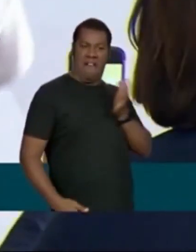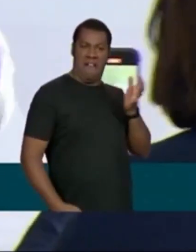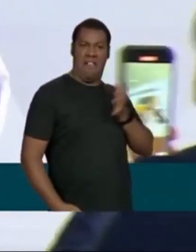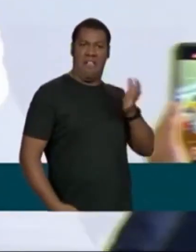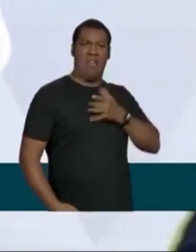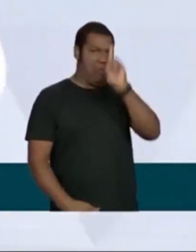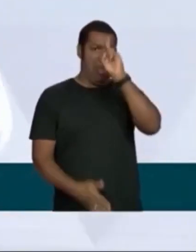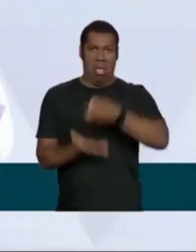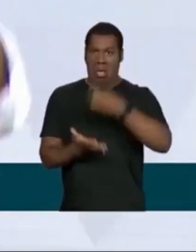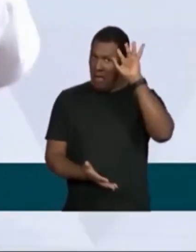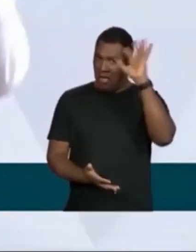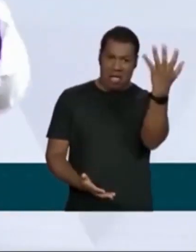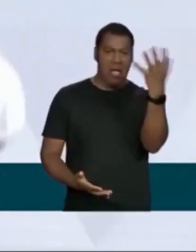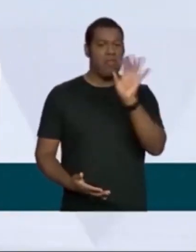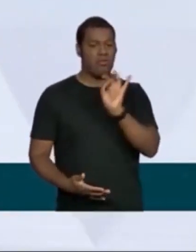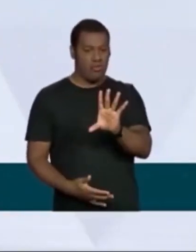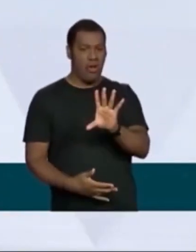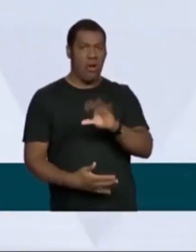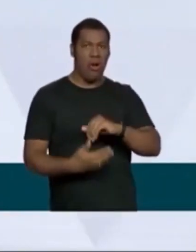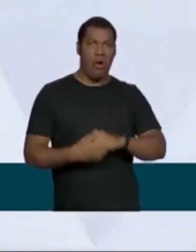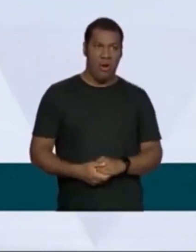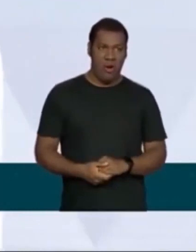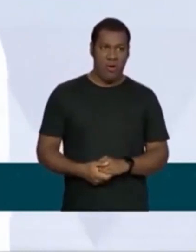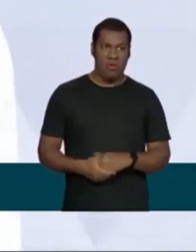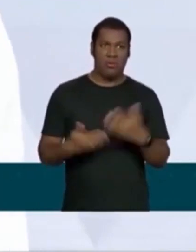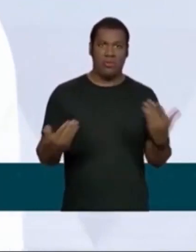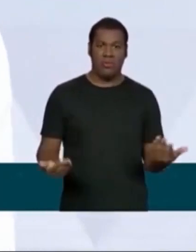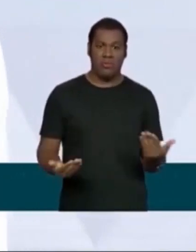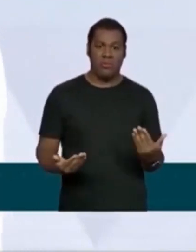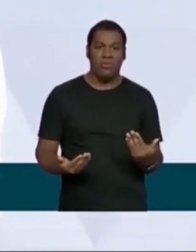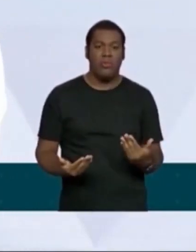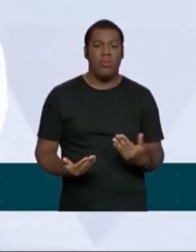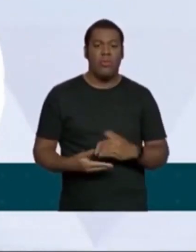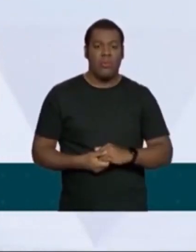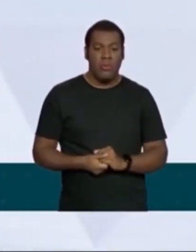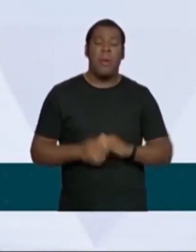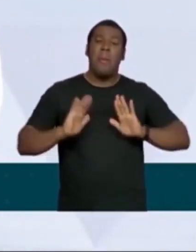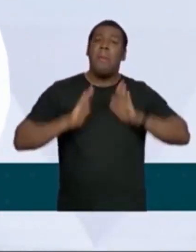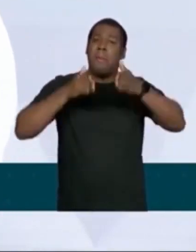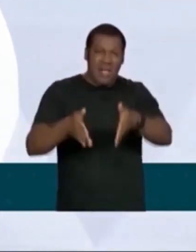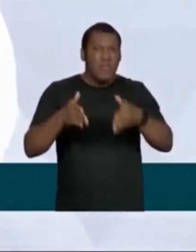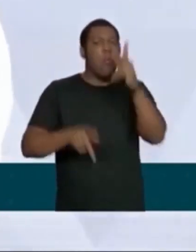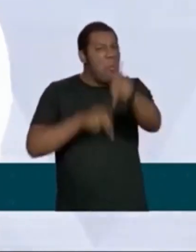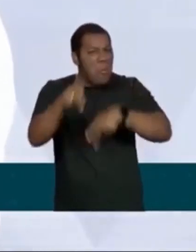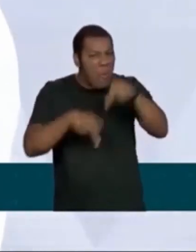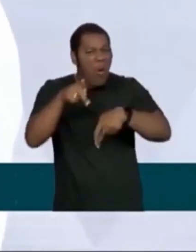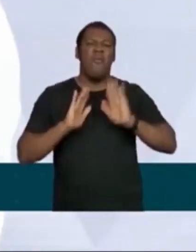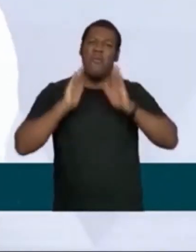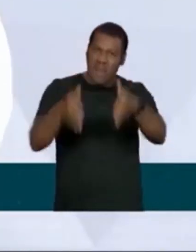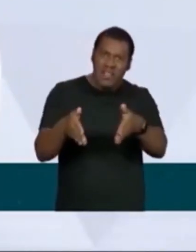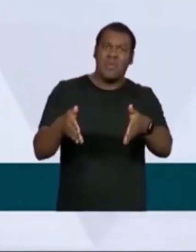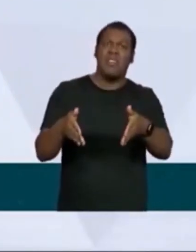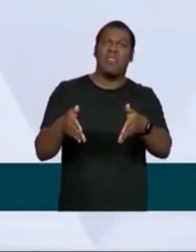apenas pela aqueles que usufruem da riqueza construída pelo Brasil. Participação popular nós queremos